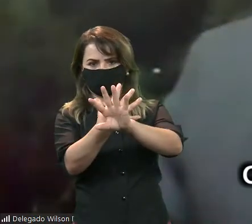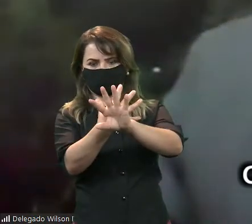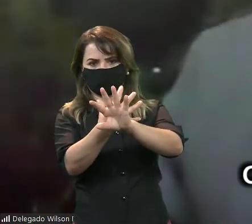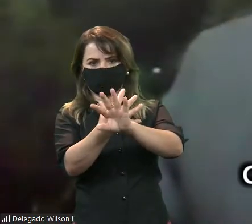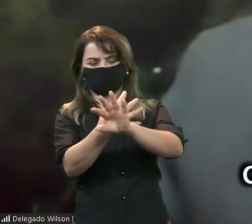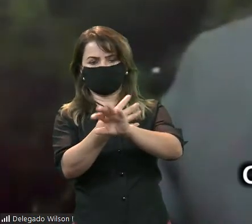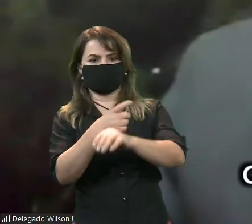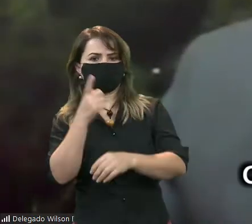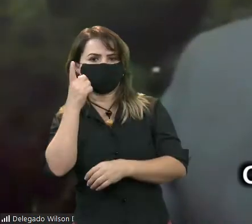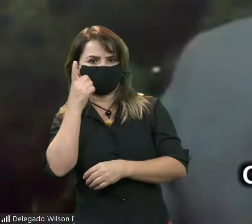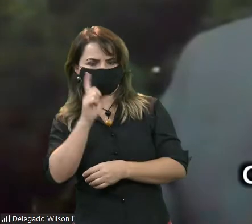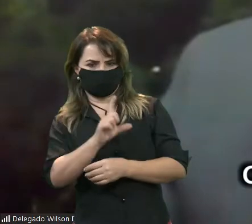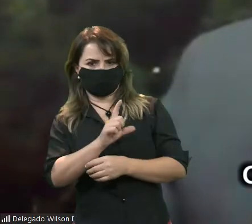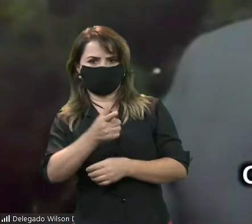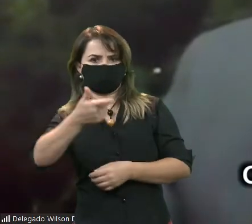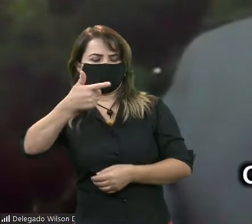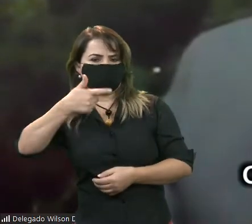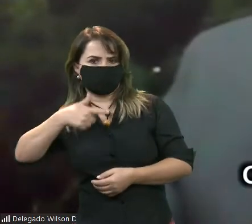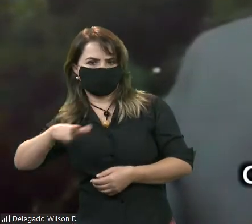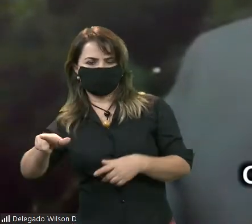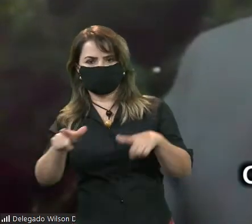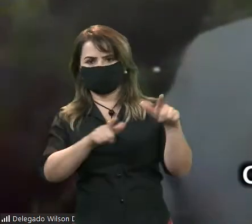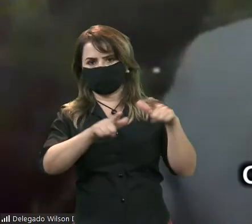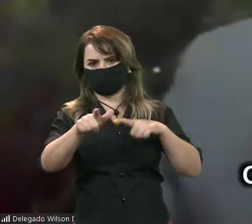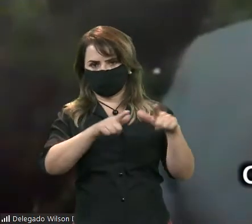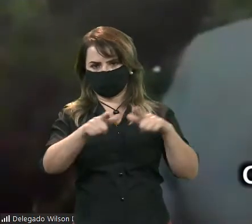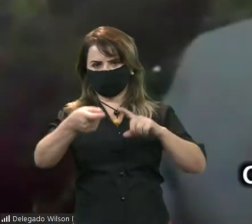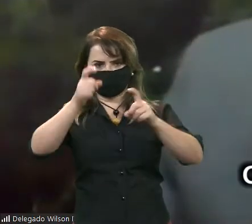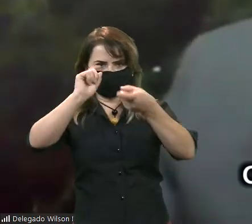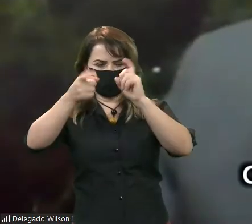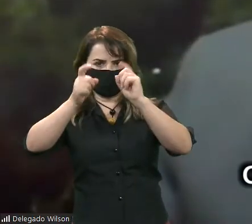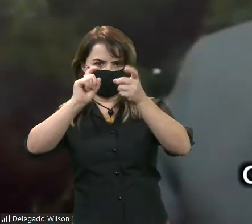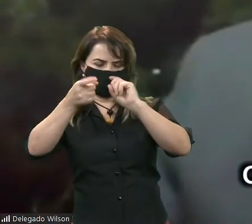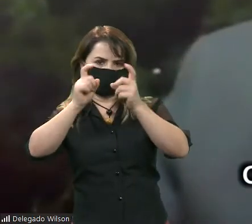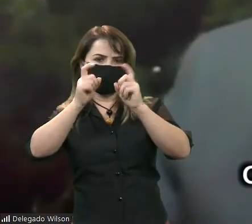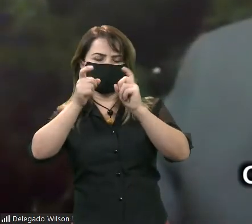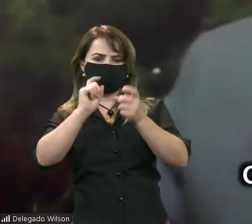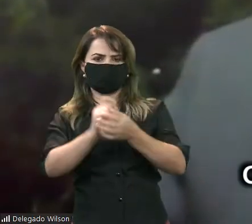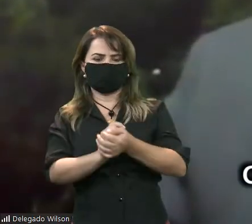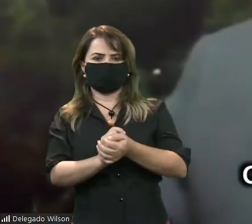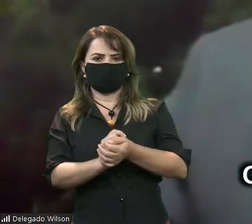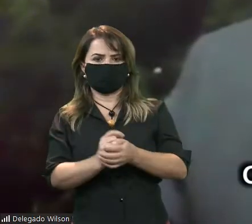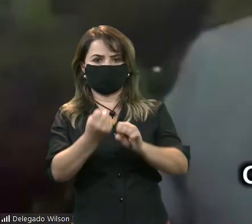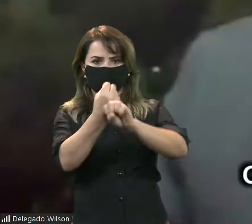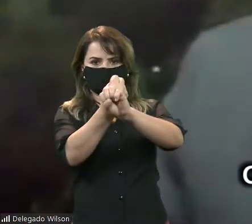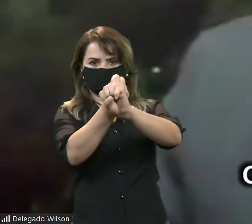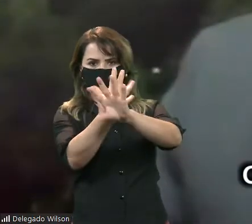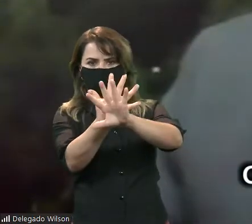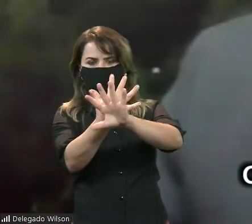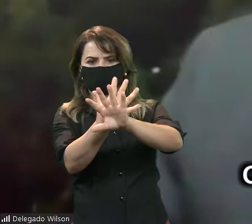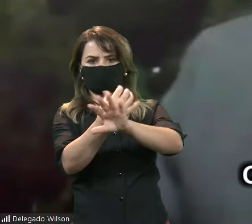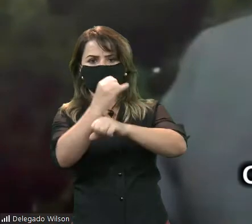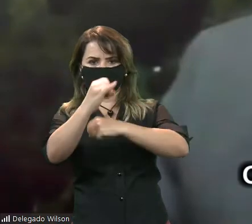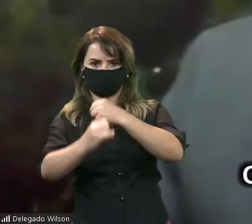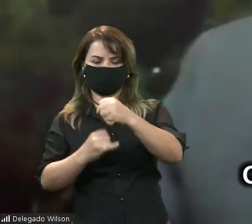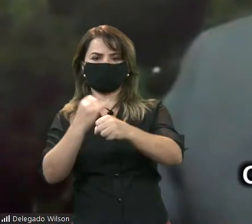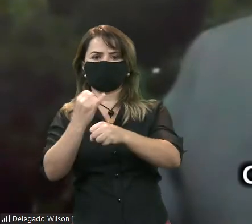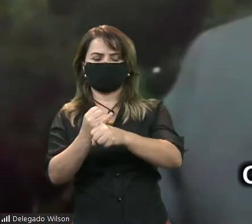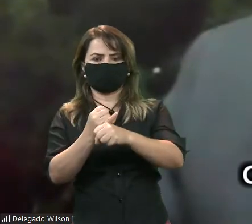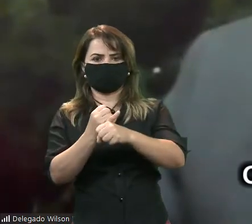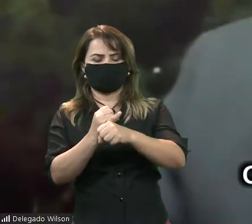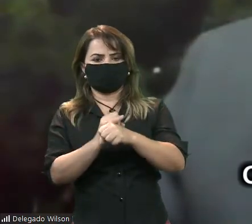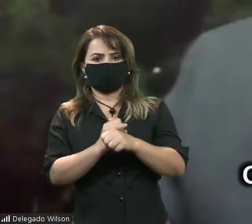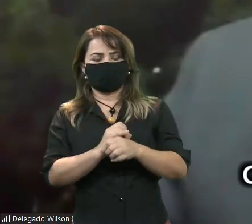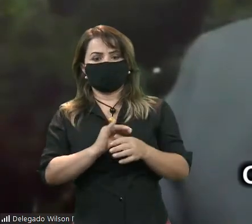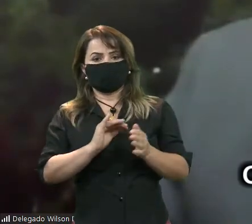possibilita dar sequência às sessões, ainda que virtualmente. Agora, com relação